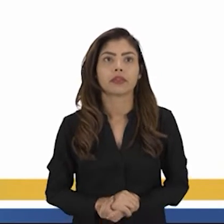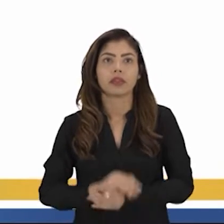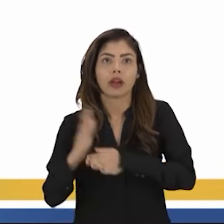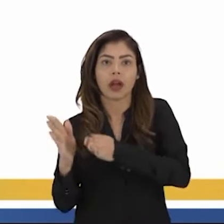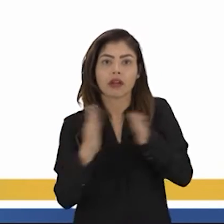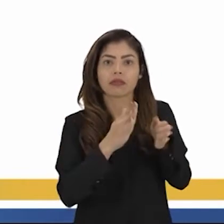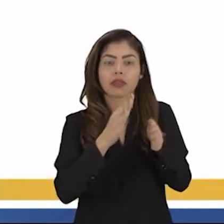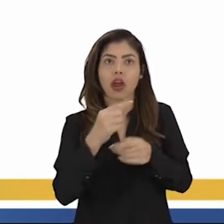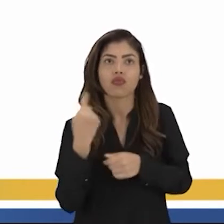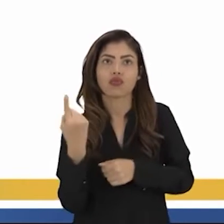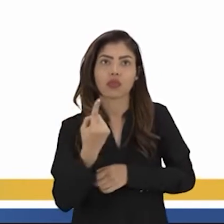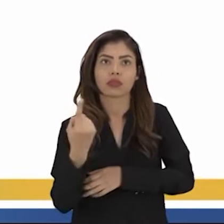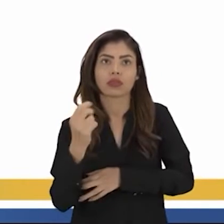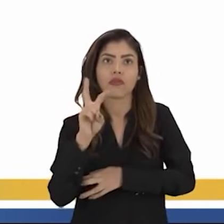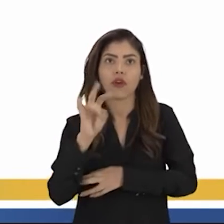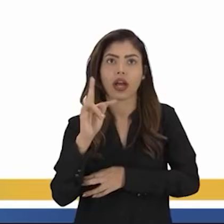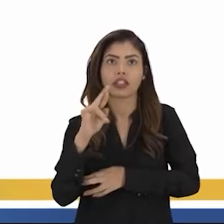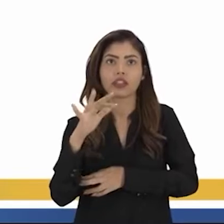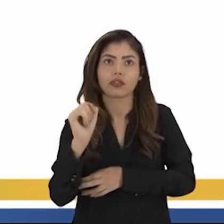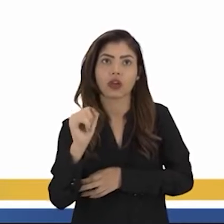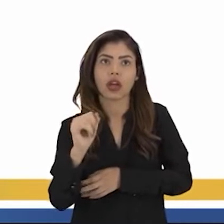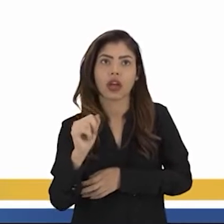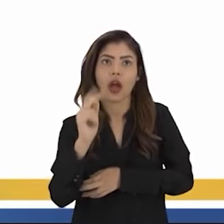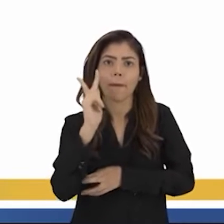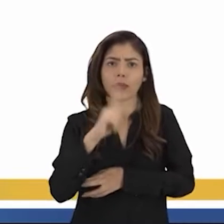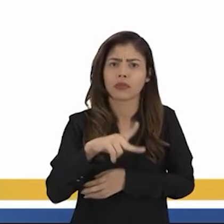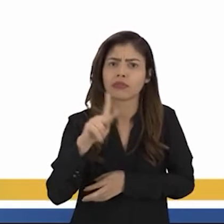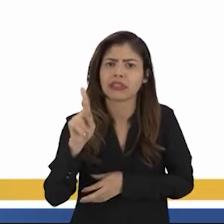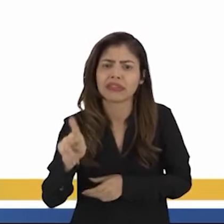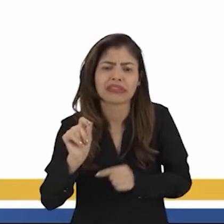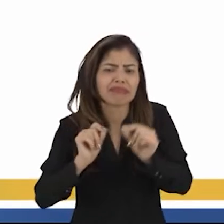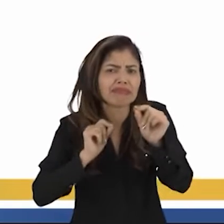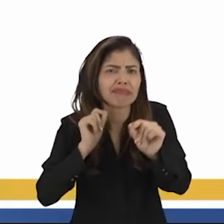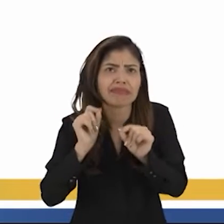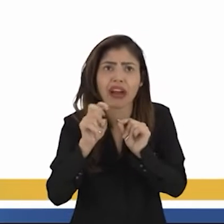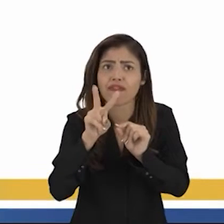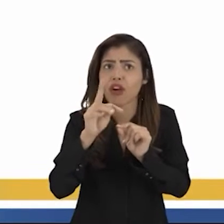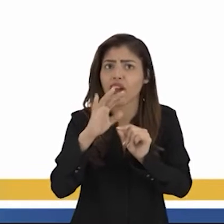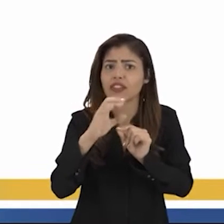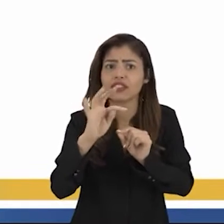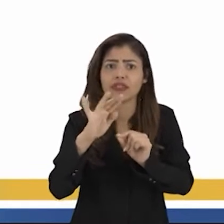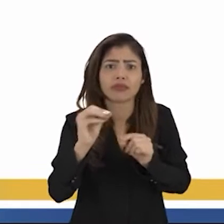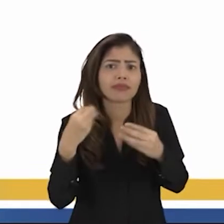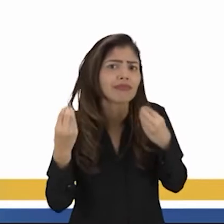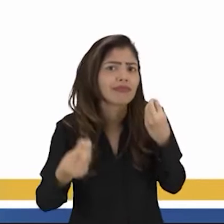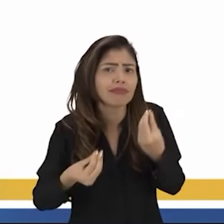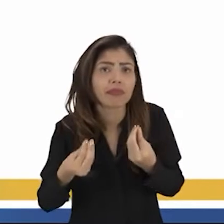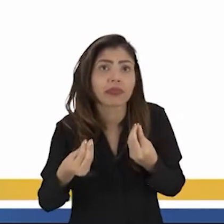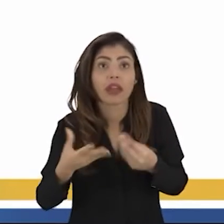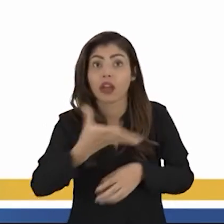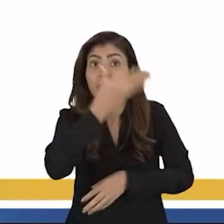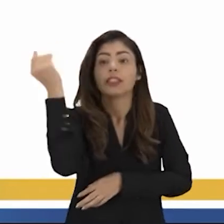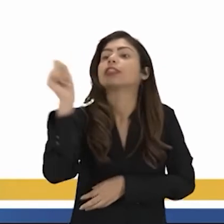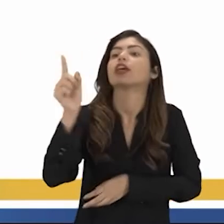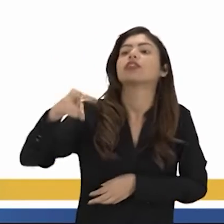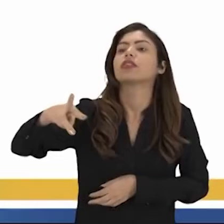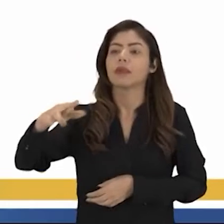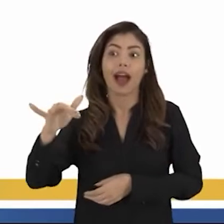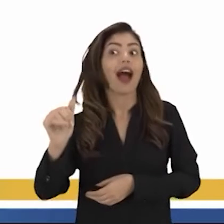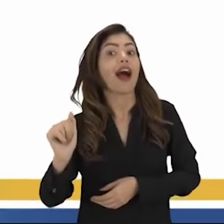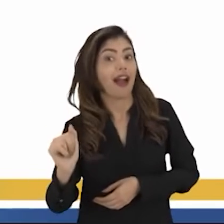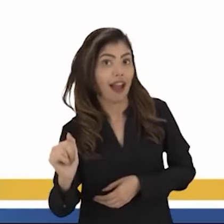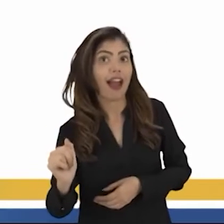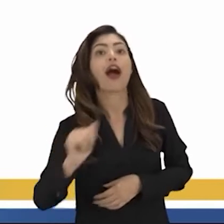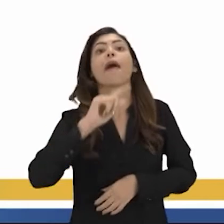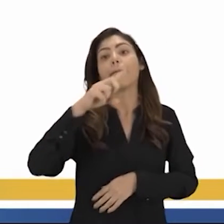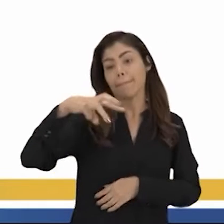Para isolar o vocativo. Professora, o que é esse tal de vocativo, né? Não esqueça de mim, Maria.